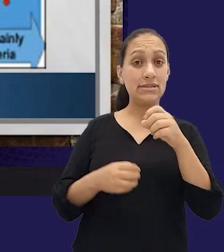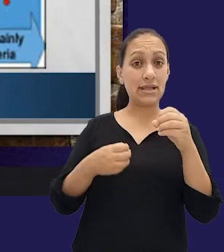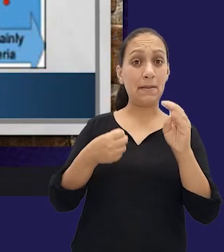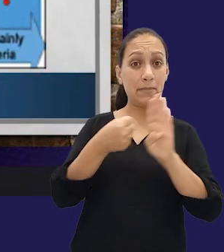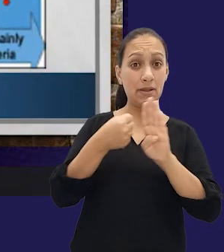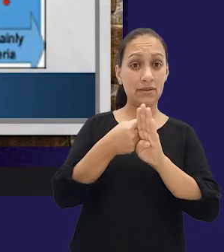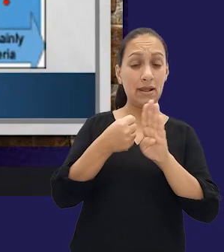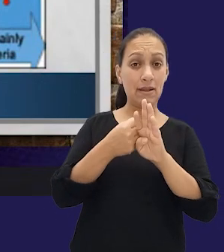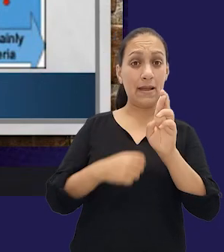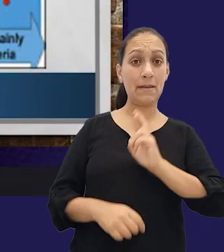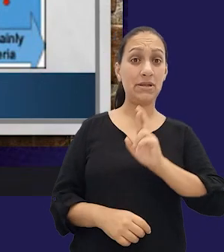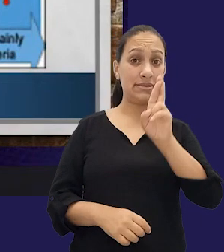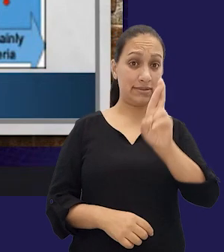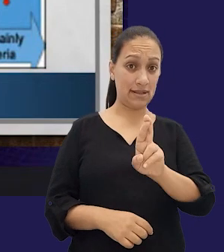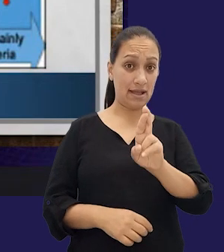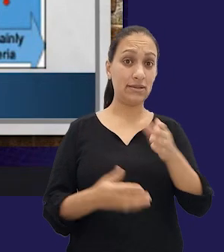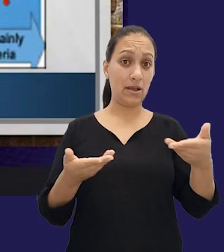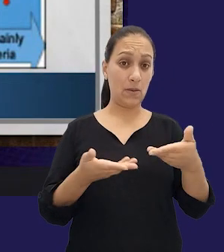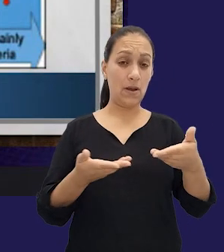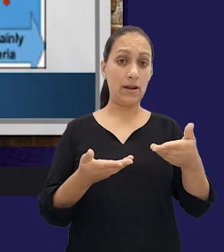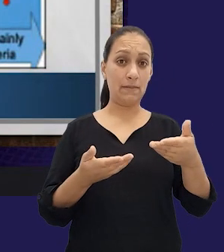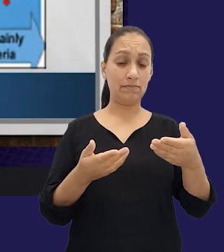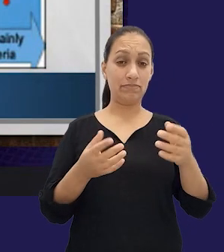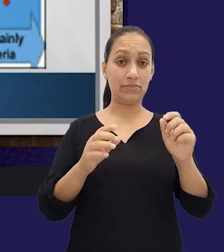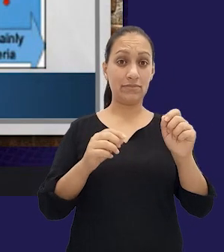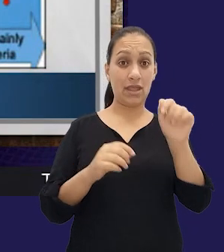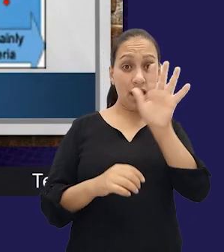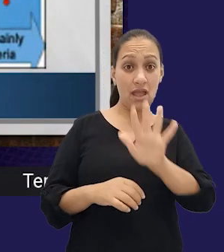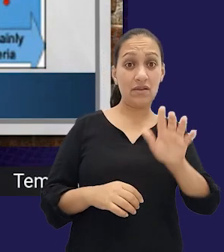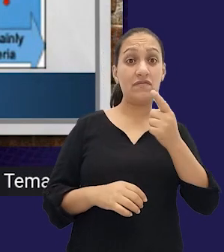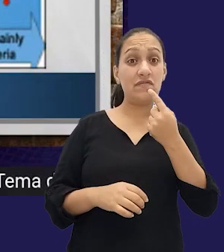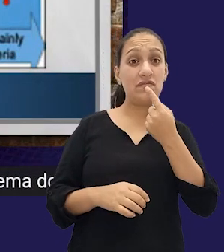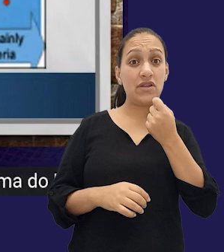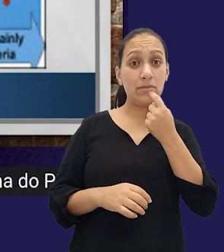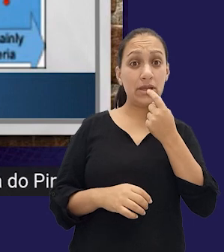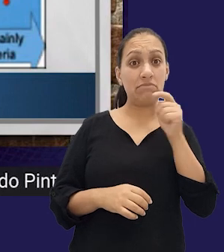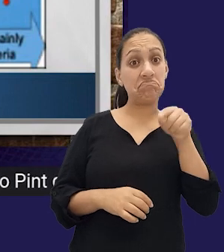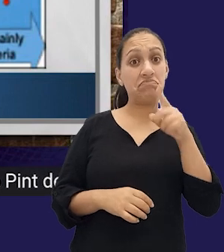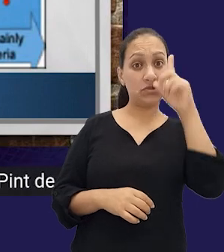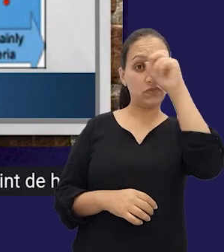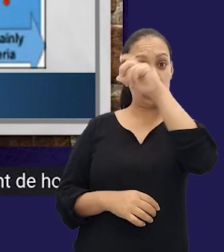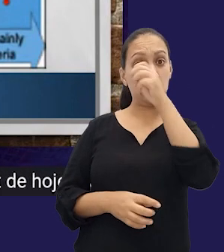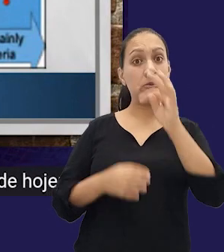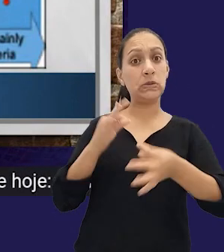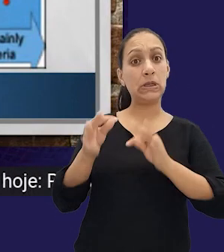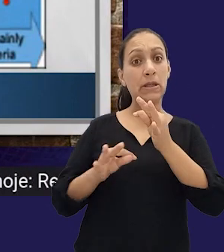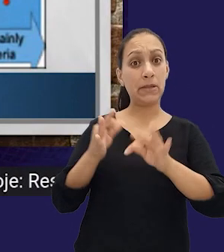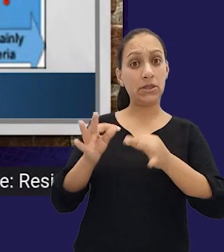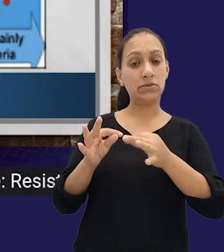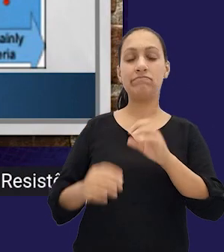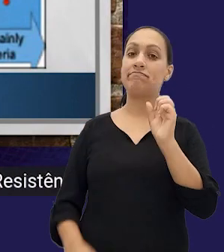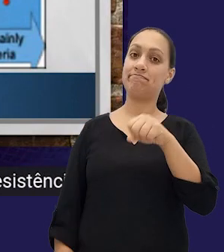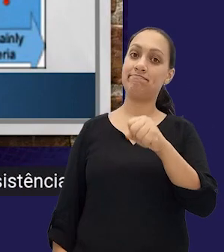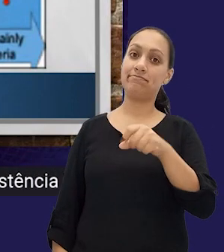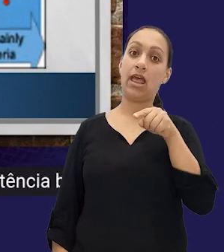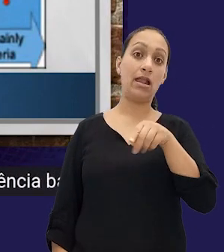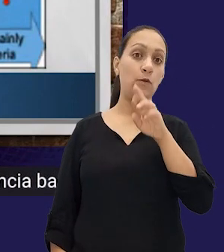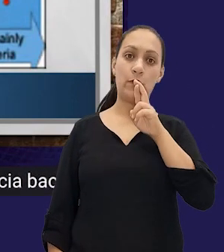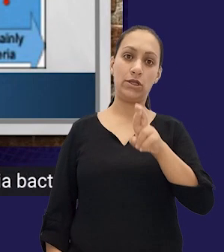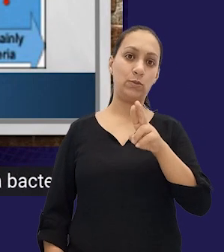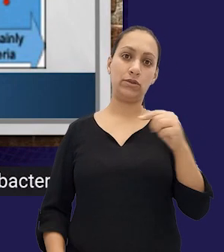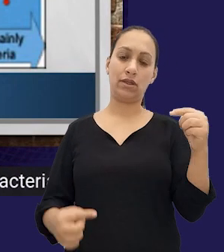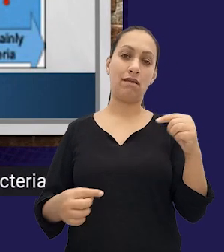nessa grande população, né, em vermelho, seria de difícil tratamento? Provavelmente, ele não vai responder